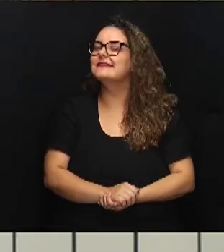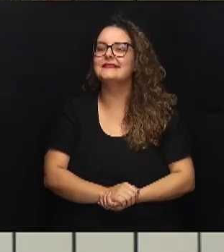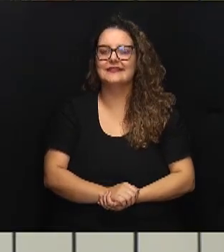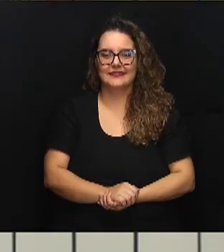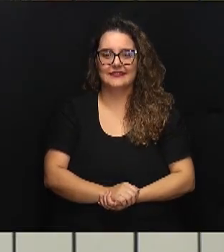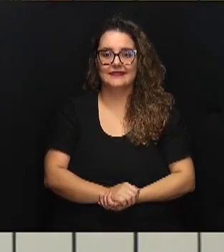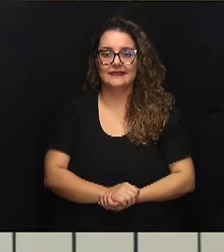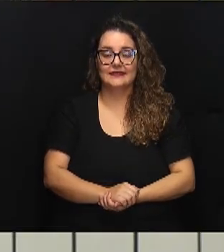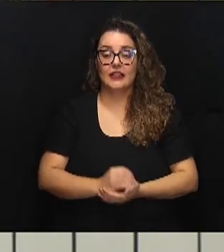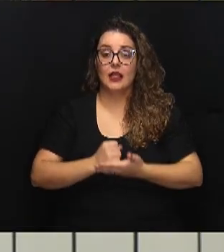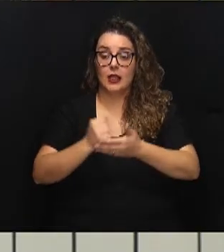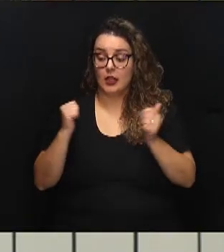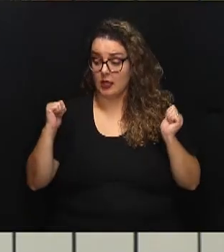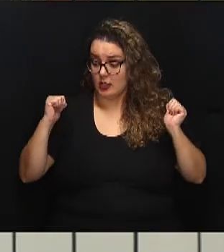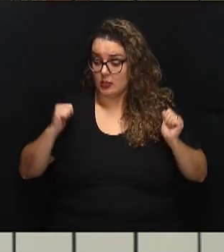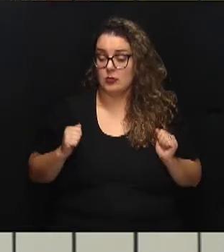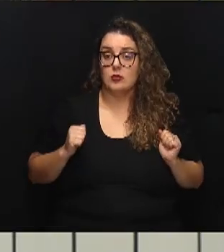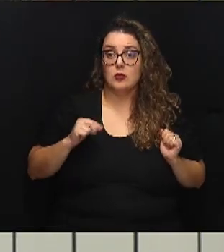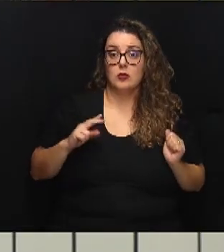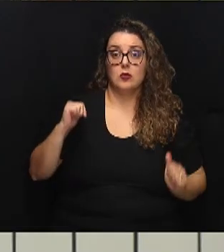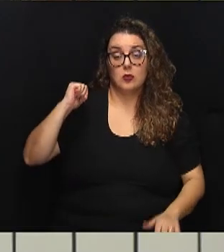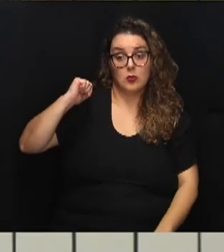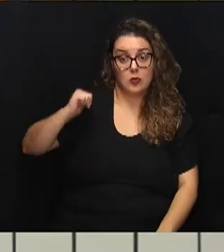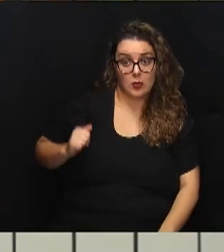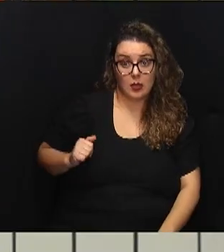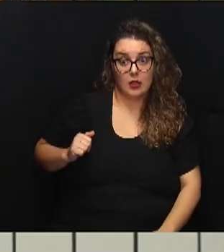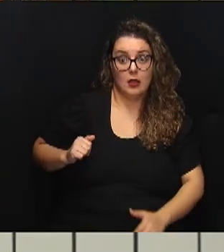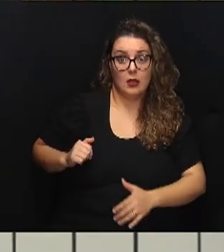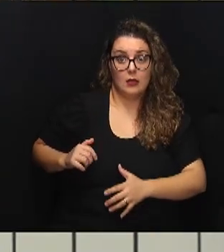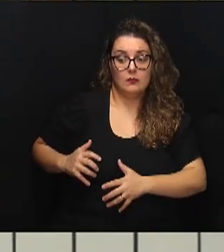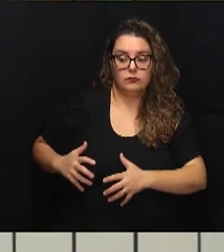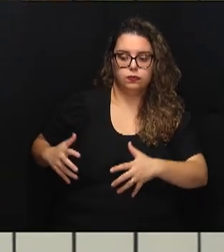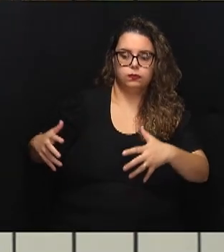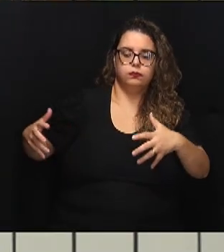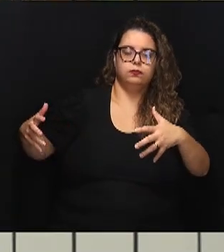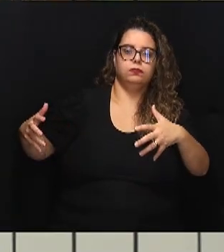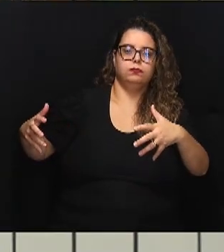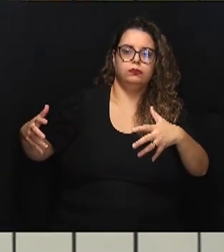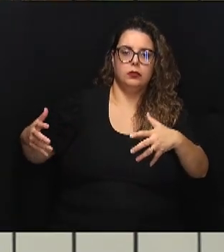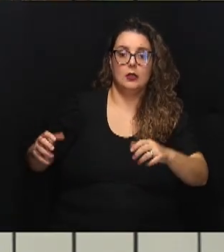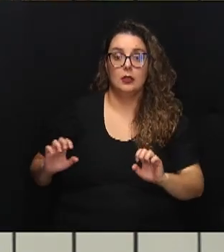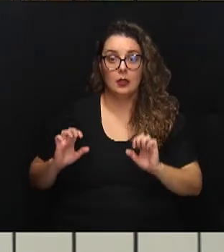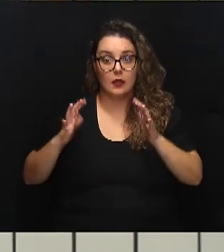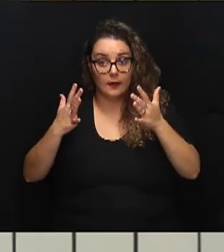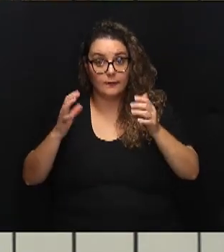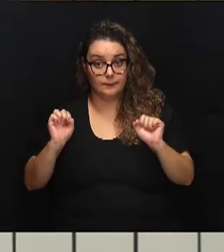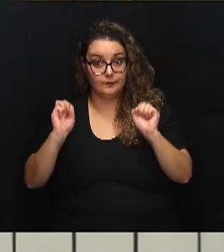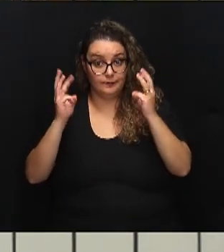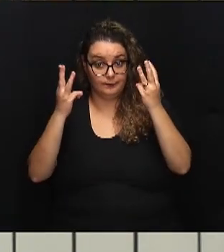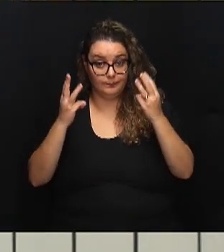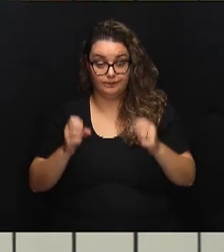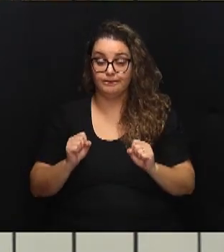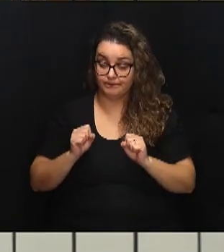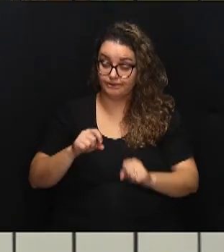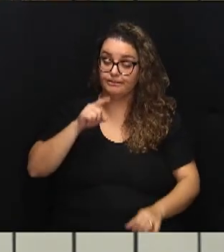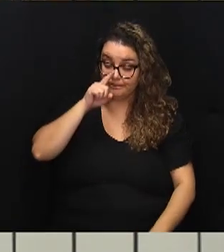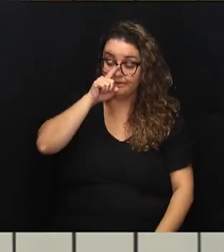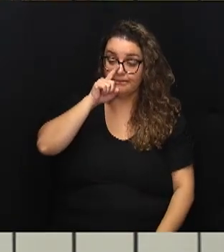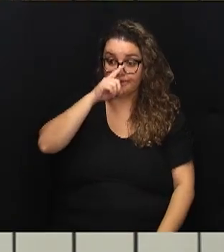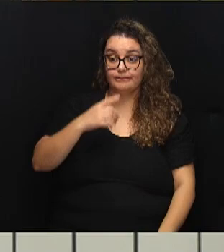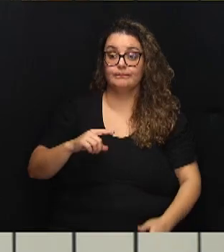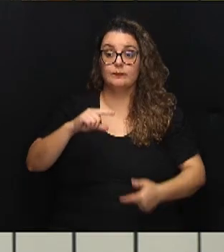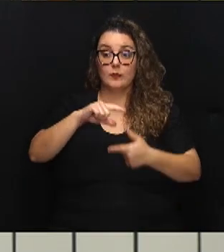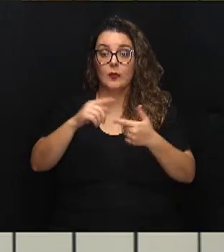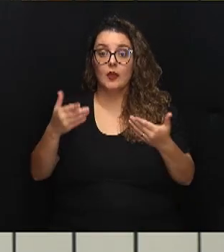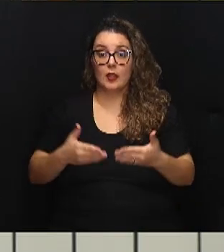Levar mochilas ou bolsas exageradamente grandes em eventos e shows pode ser um risco. No quadro de